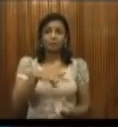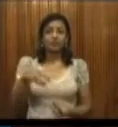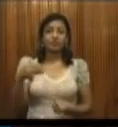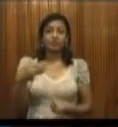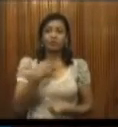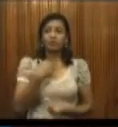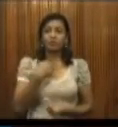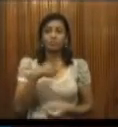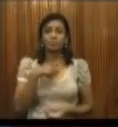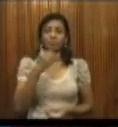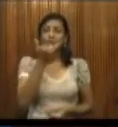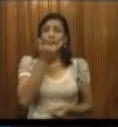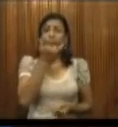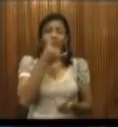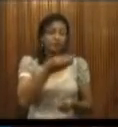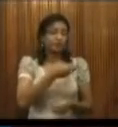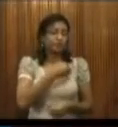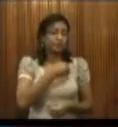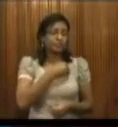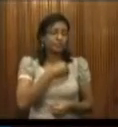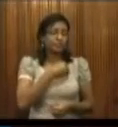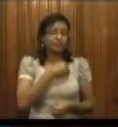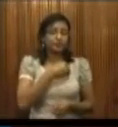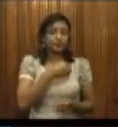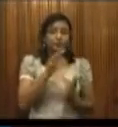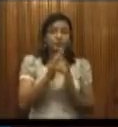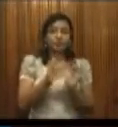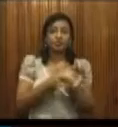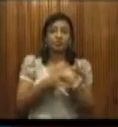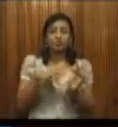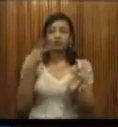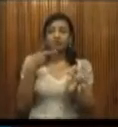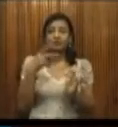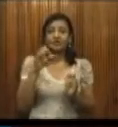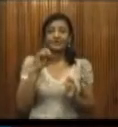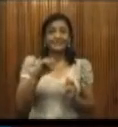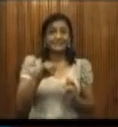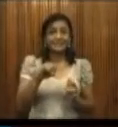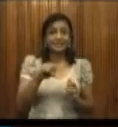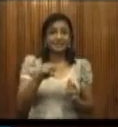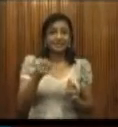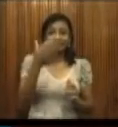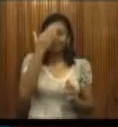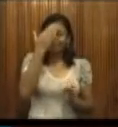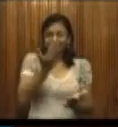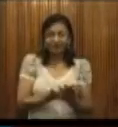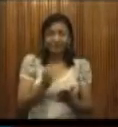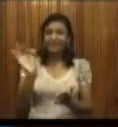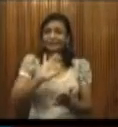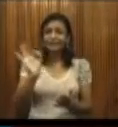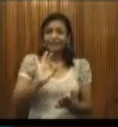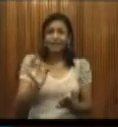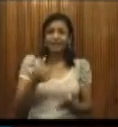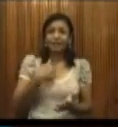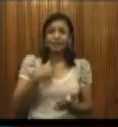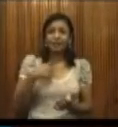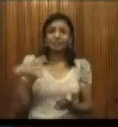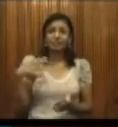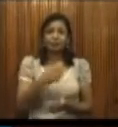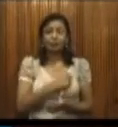pecados. Jesus Cristo falou o seguinte: se não crerdes que eu sou, morrereis em vossos